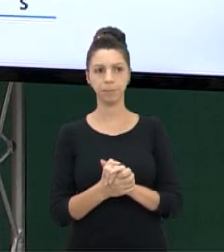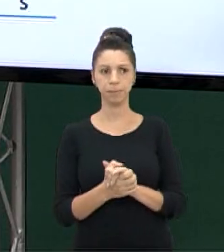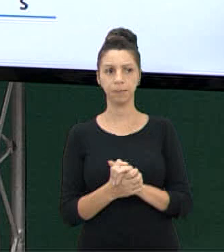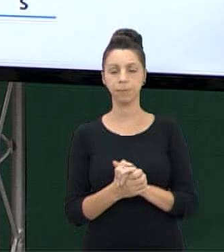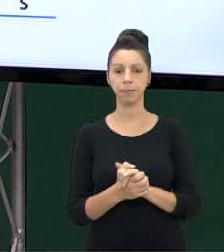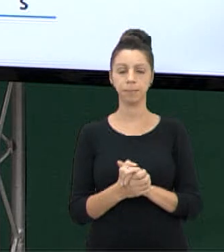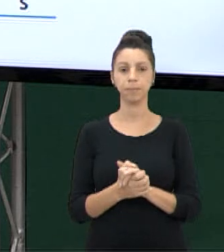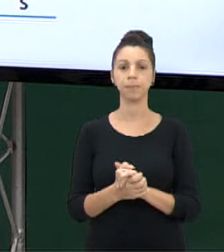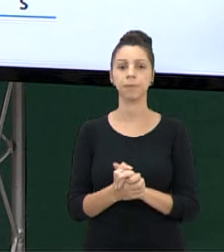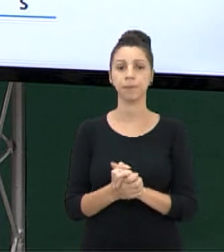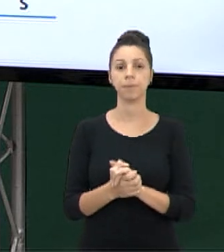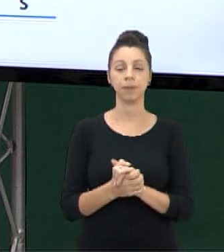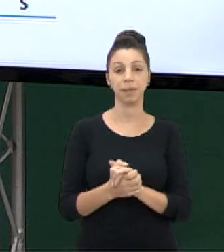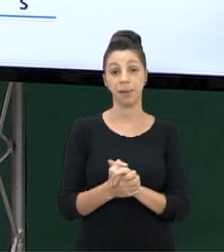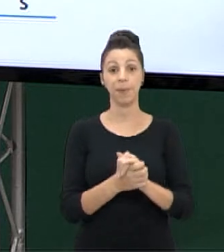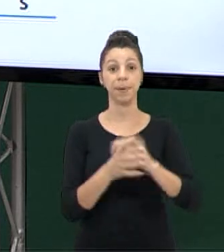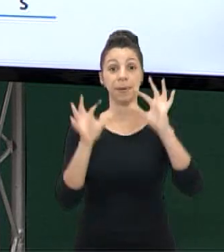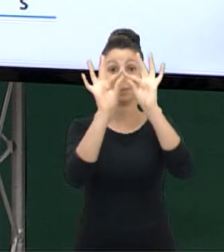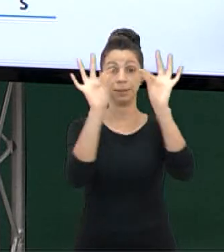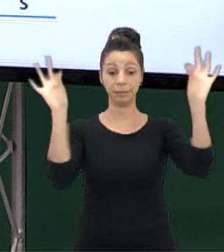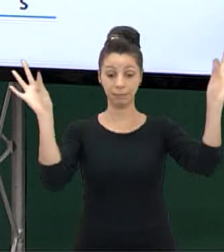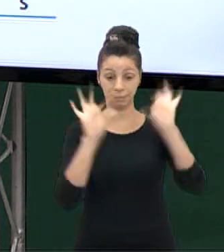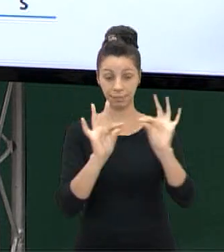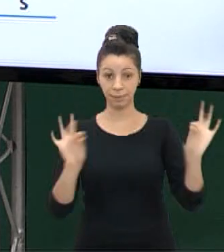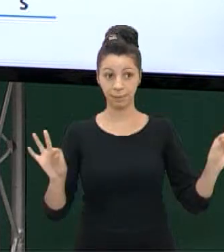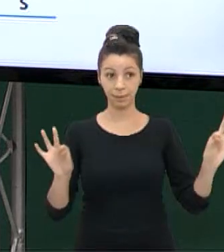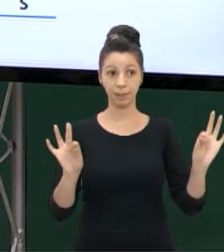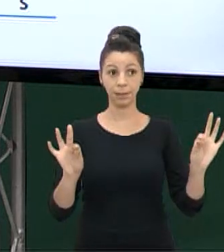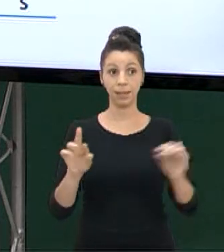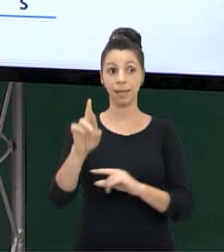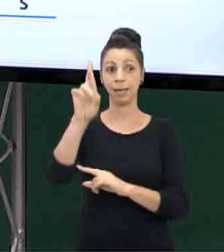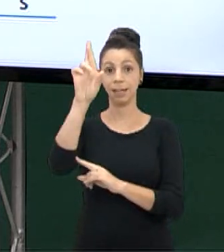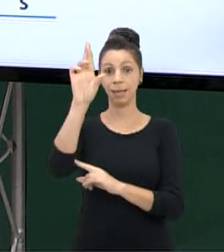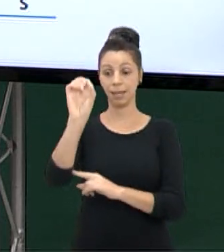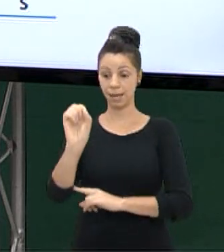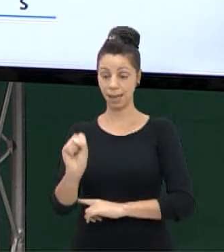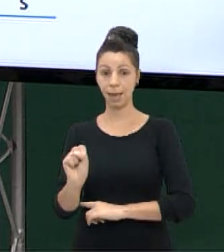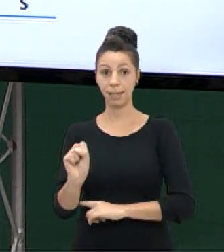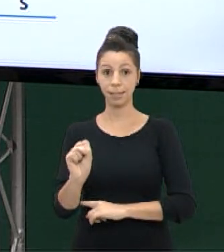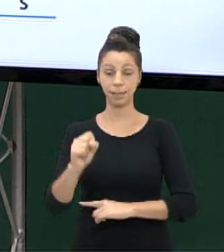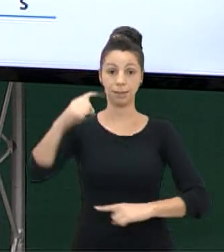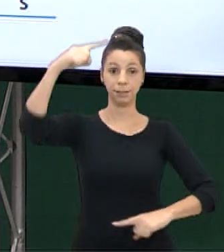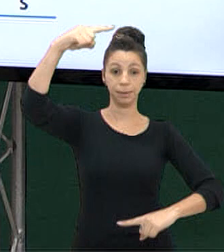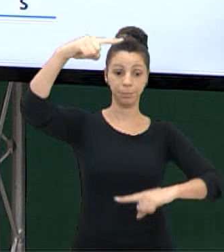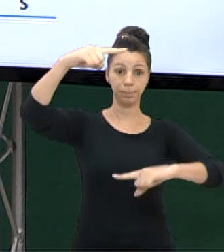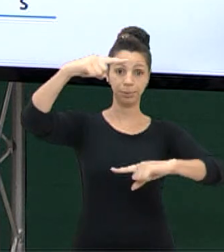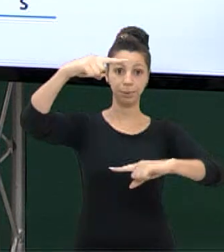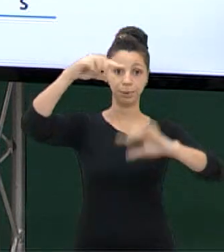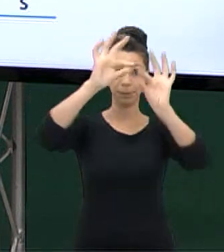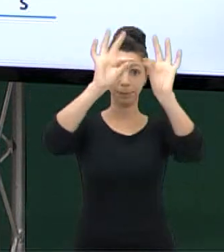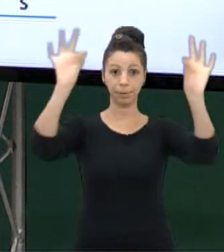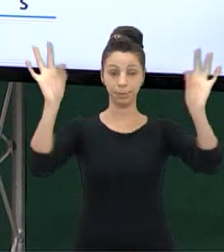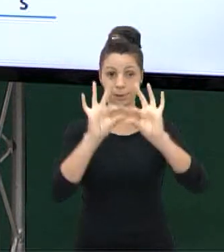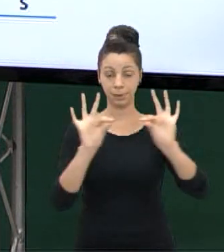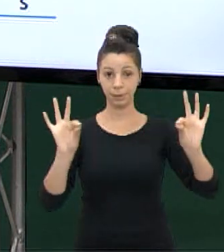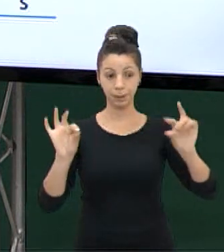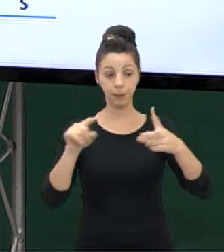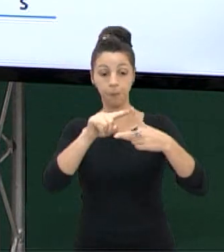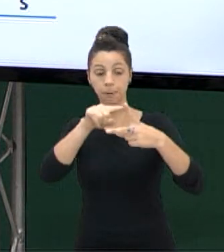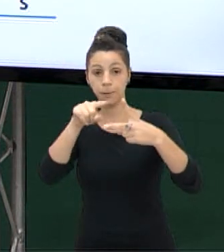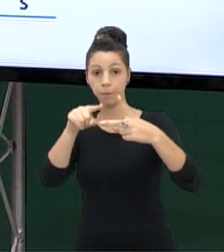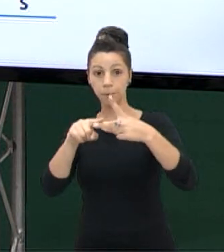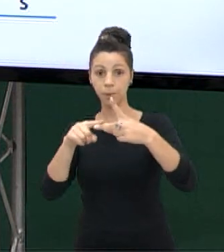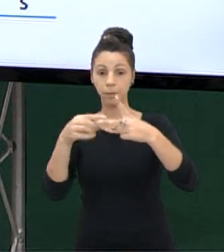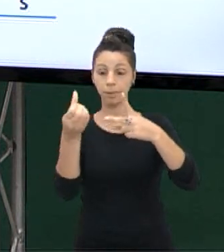figura, as retas R e S são paralelas. O ângulo mede 60 graus, o